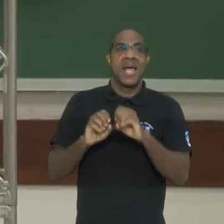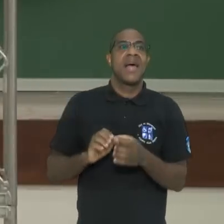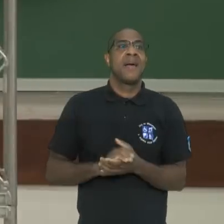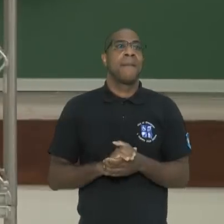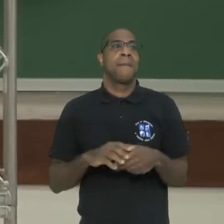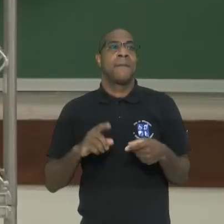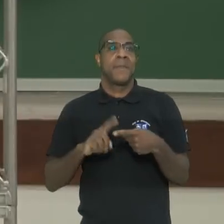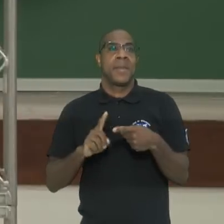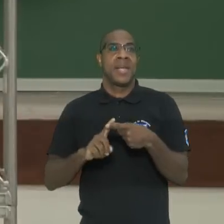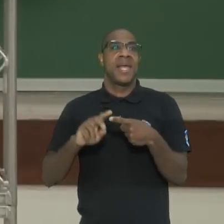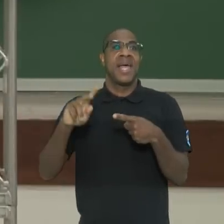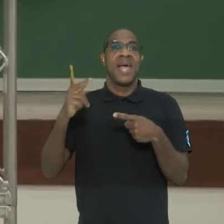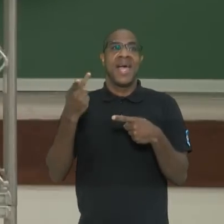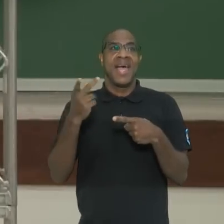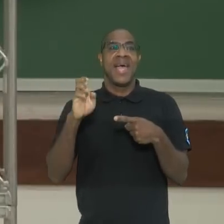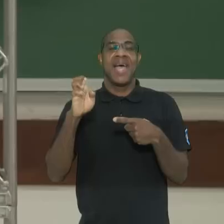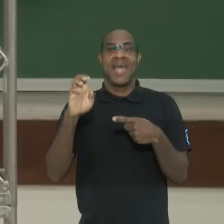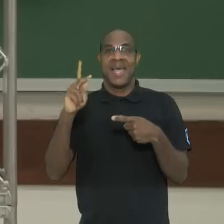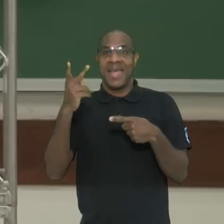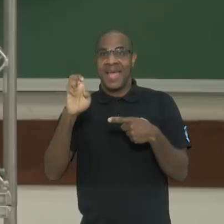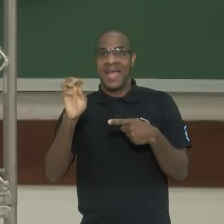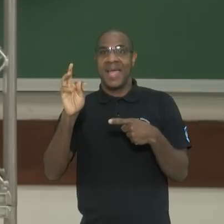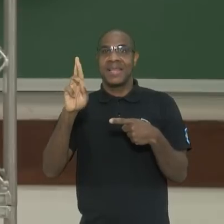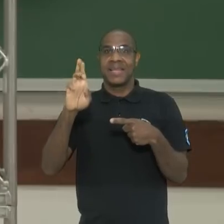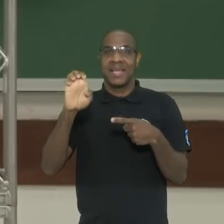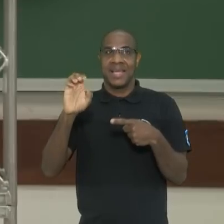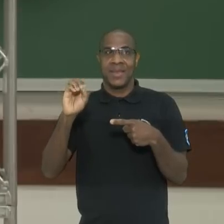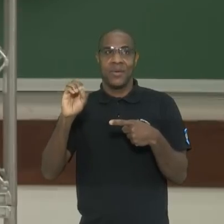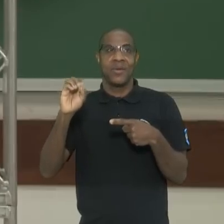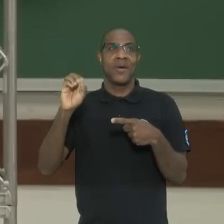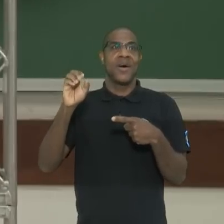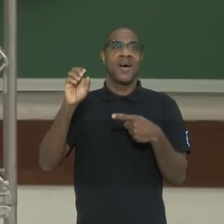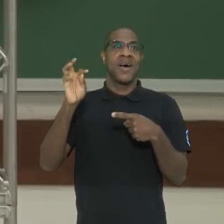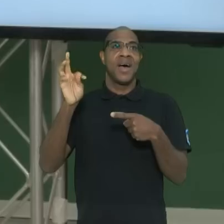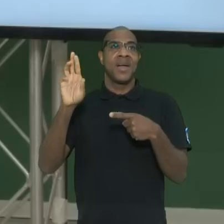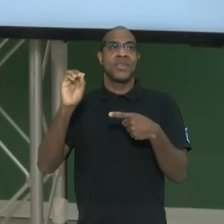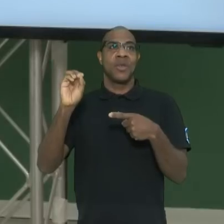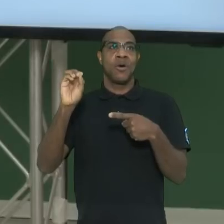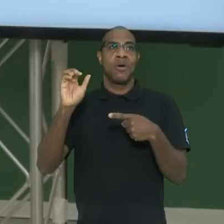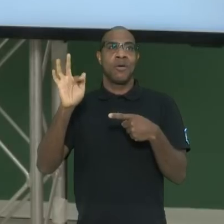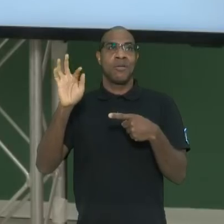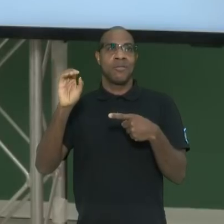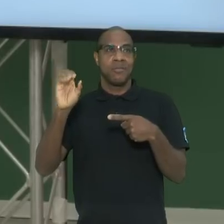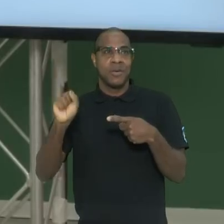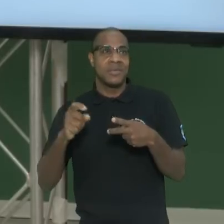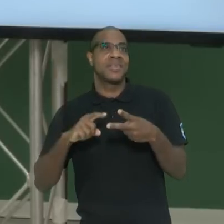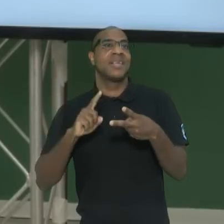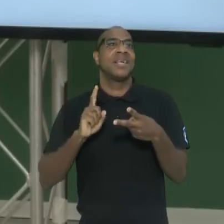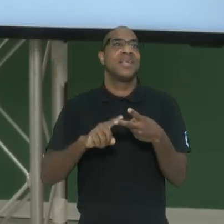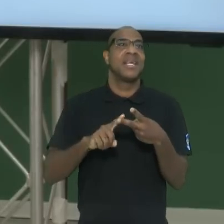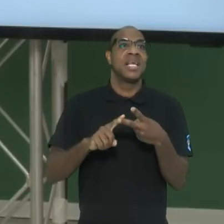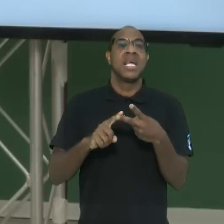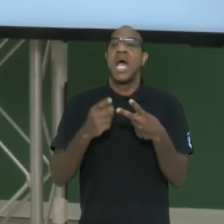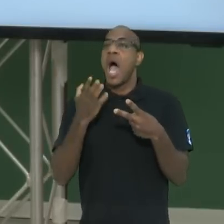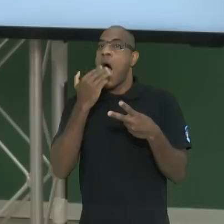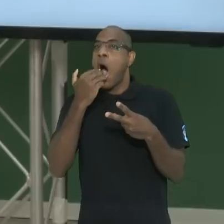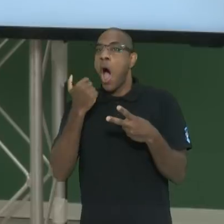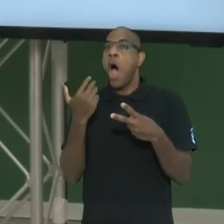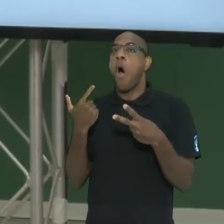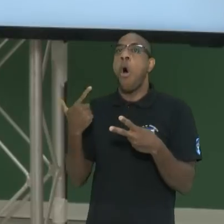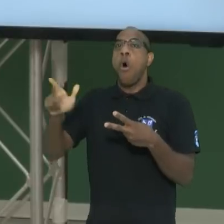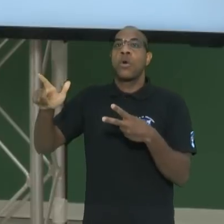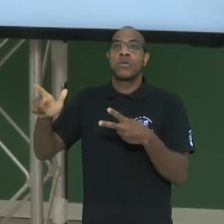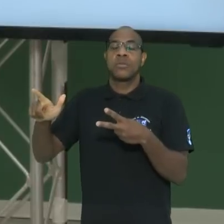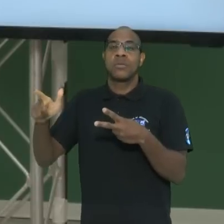ser heterotróficas, heterótrofas, ou seja, se alimentam de outros seres vivos, e aí